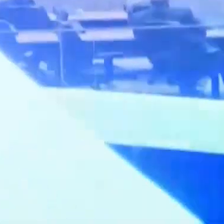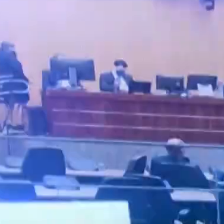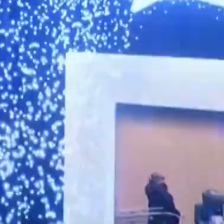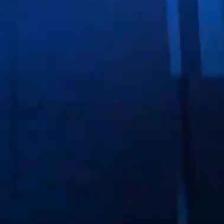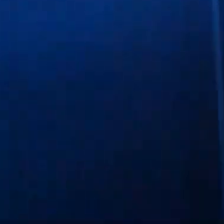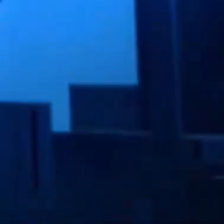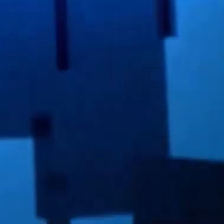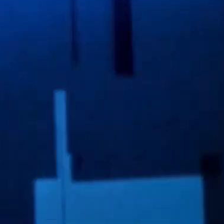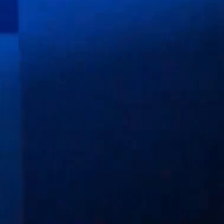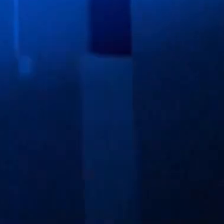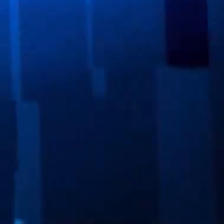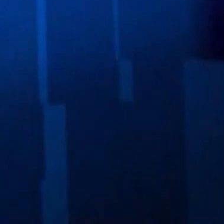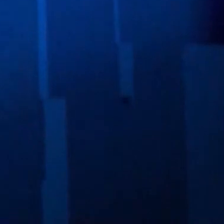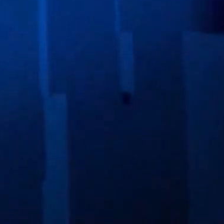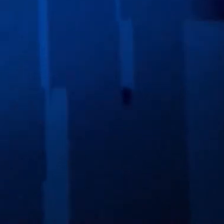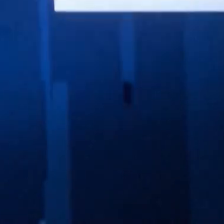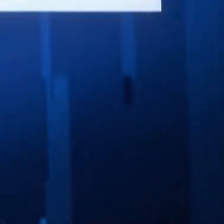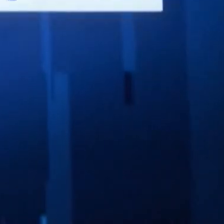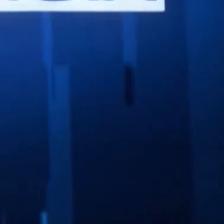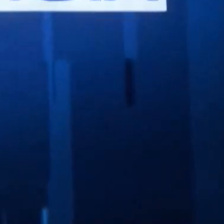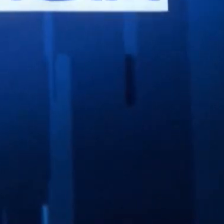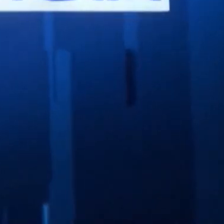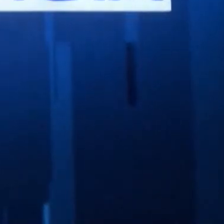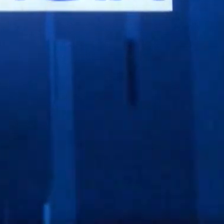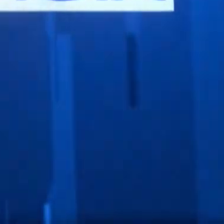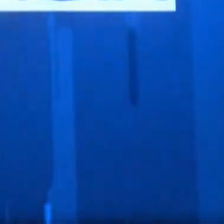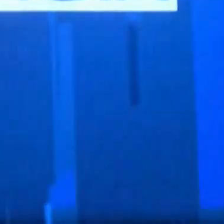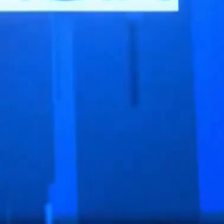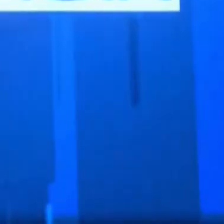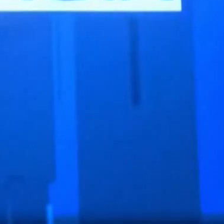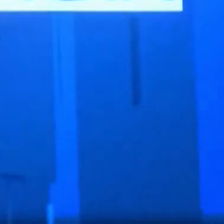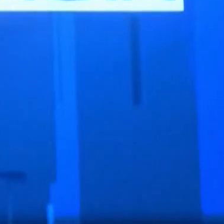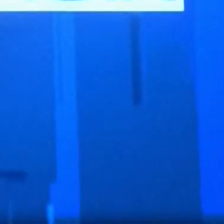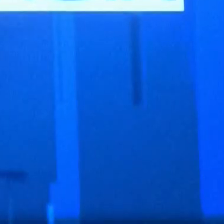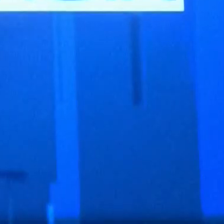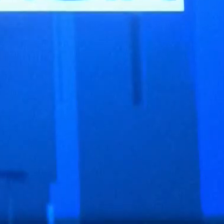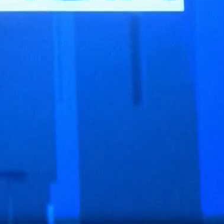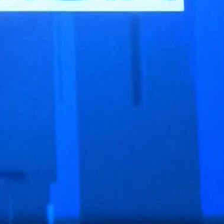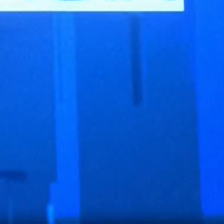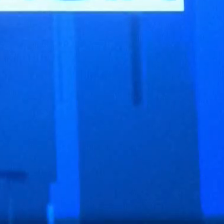aquela orientação para muita hidratação, cuidado no tempo mais quente para não fazer atividades físicas ao ar